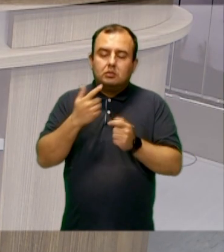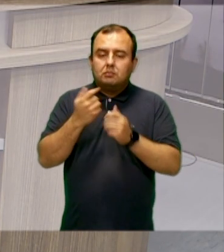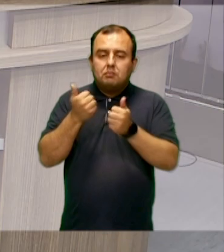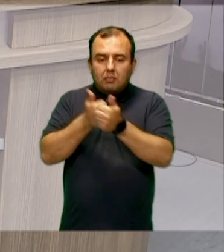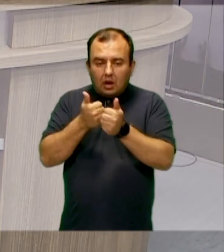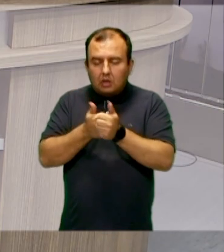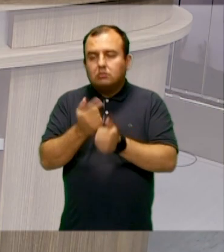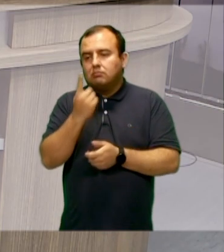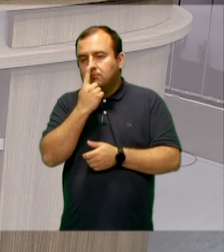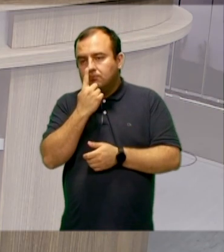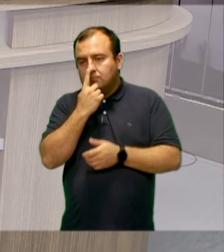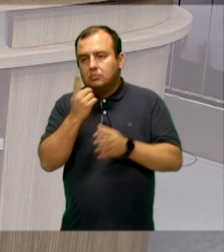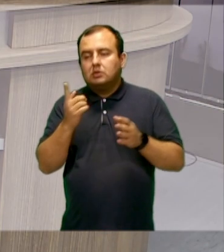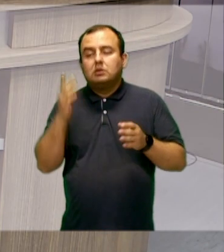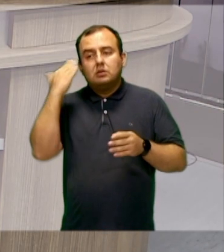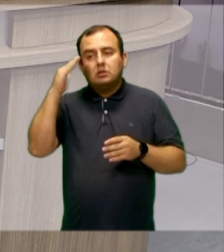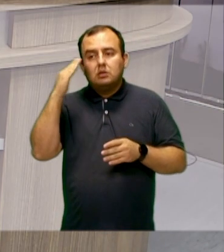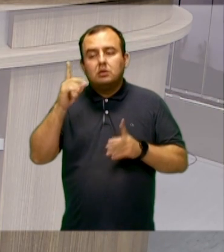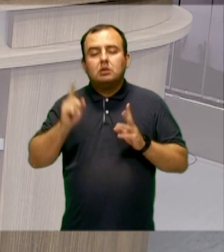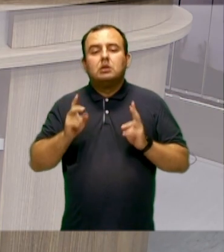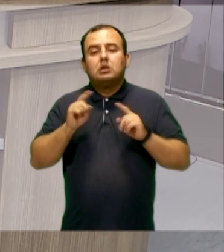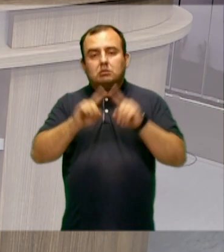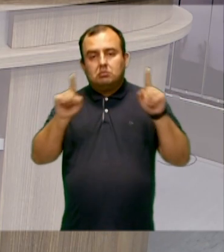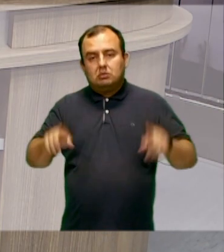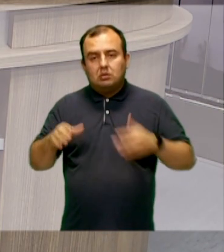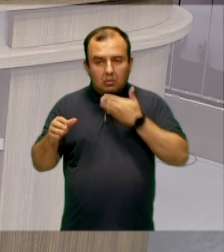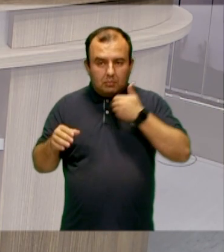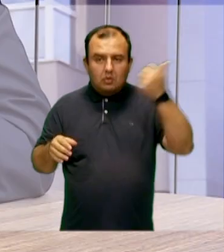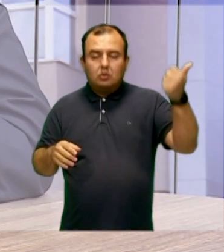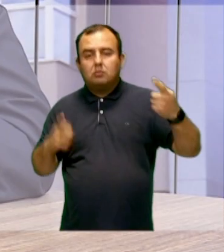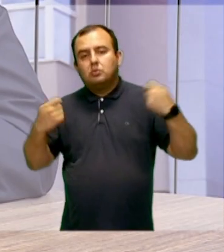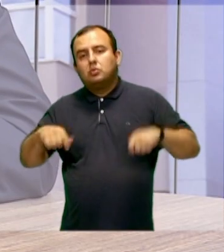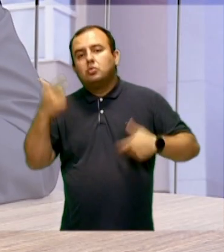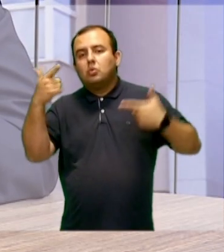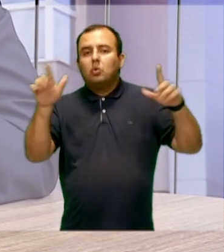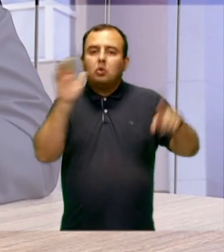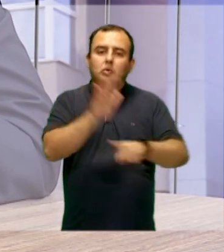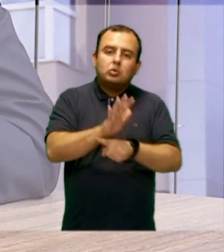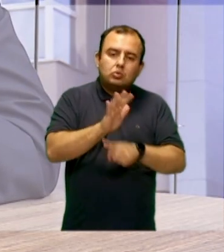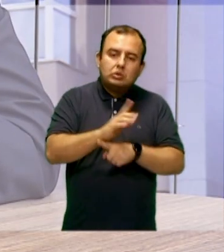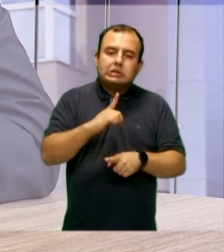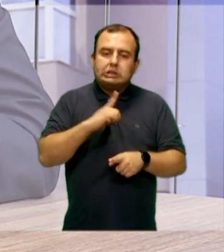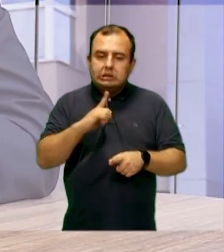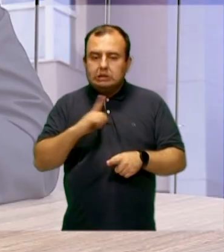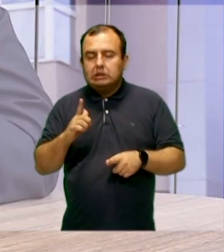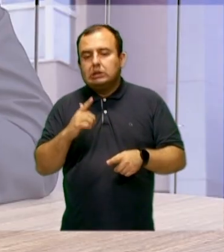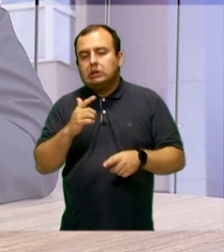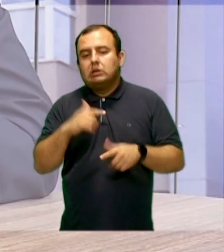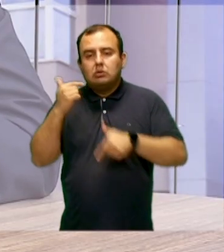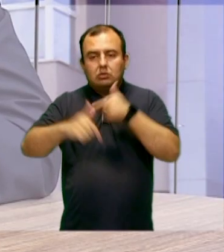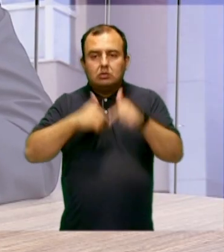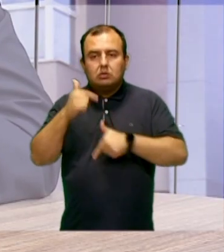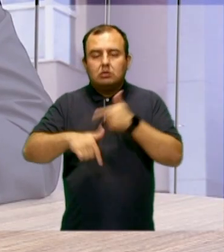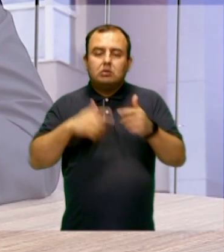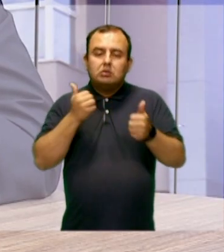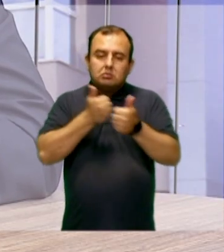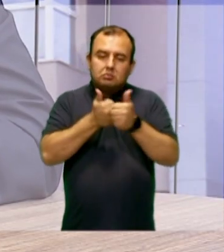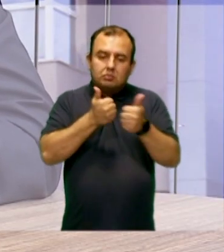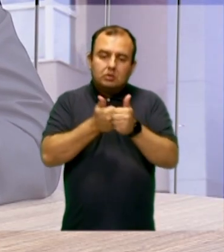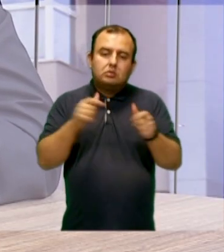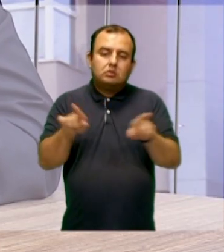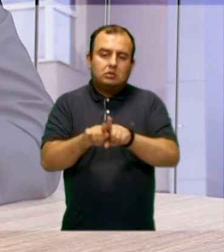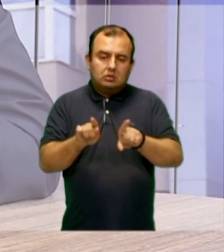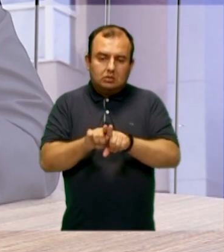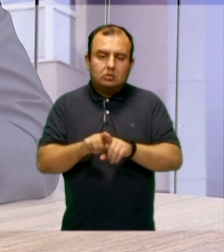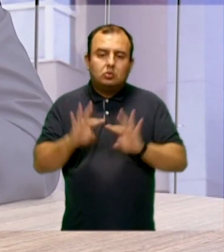próximo, entender se aquele servidor está melhorando, se ele precisa de mais algum auxílio. Então, é um trabalho que a gente tem feito muito próximo, né,